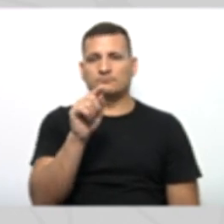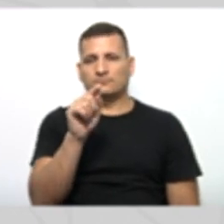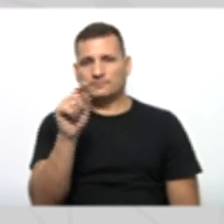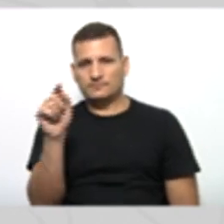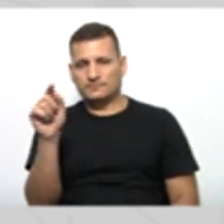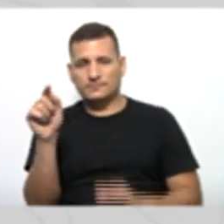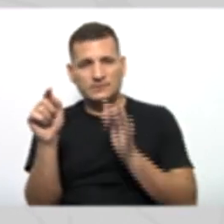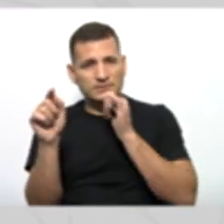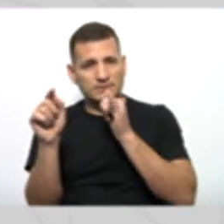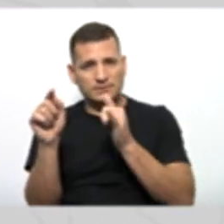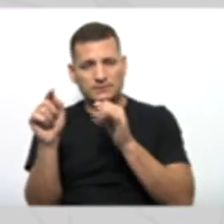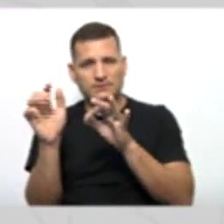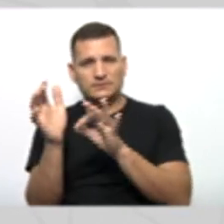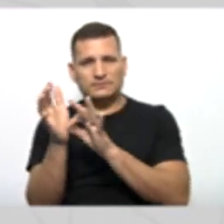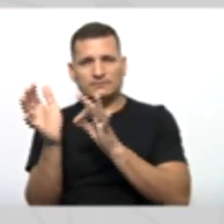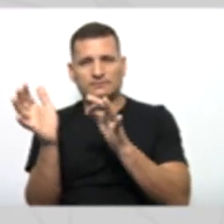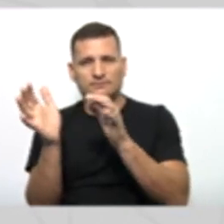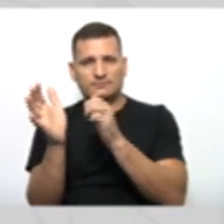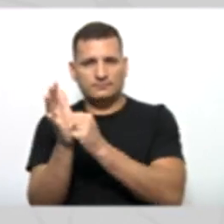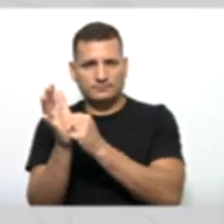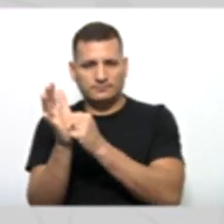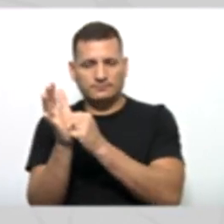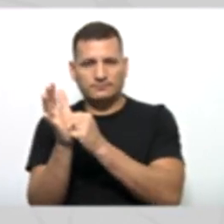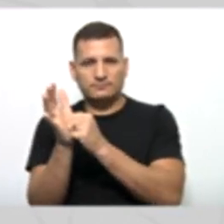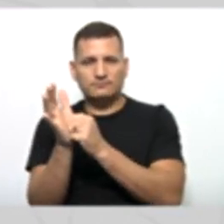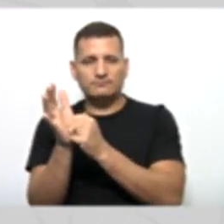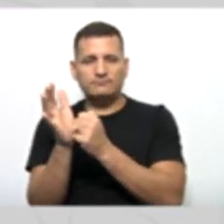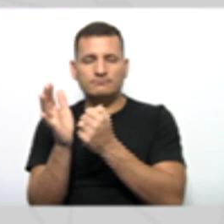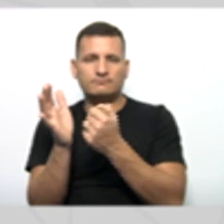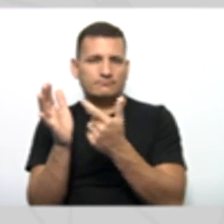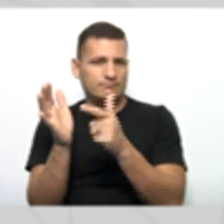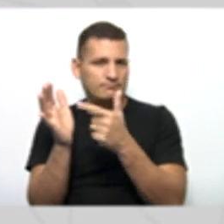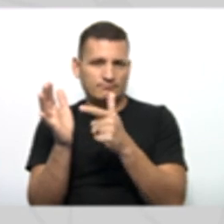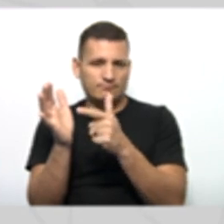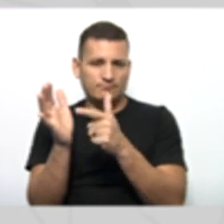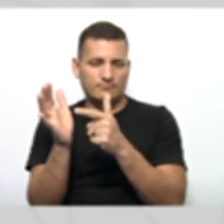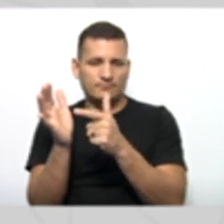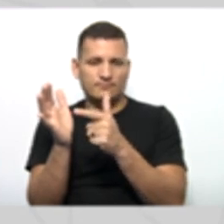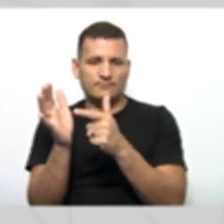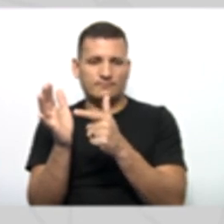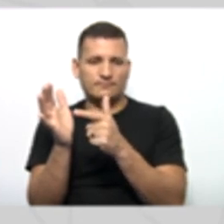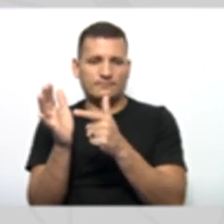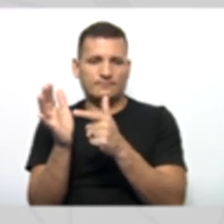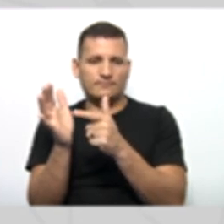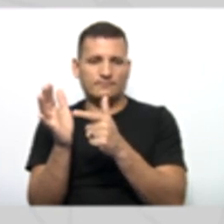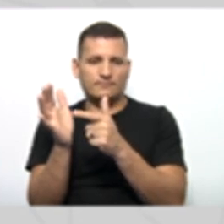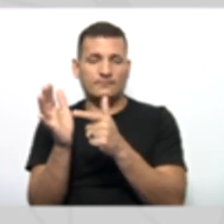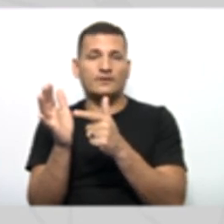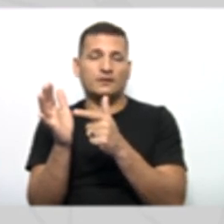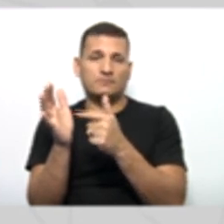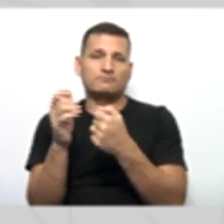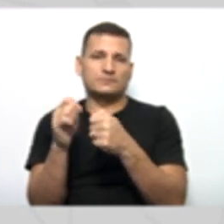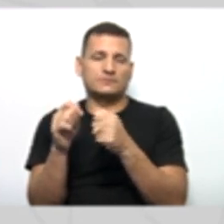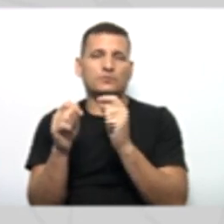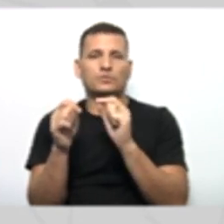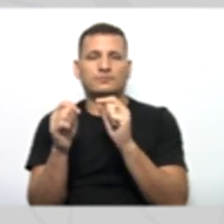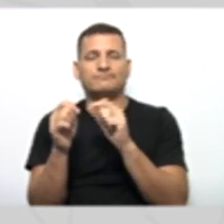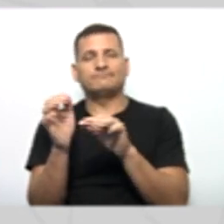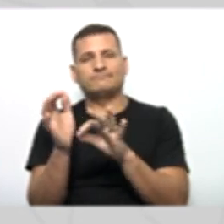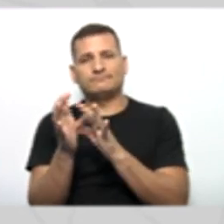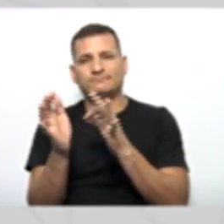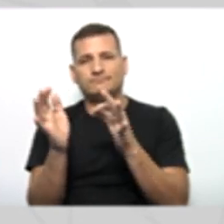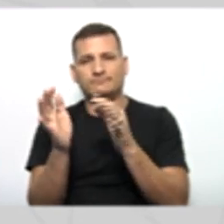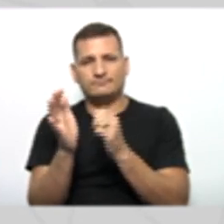tiver cadastrado, nesse exemplo aqui, né? Se ele não tiver cadastro, ele vai ter que se cadastrar, não é isso,